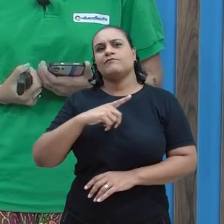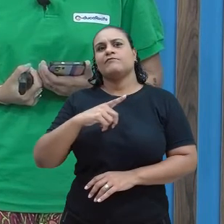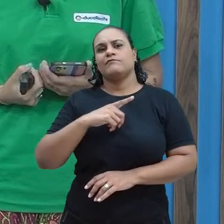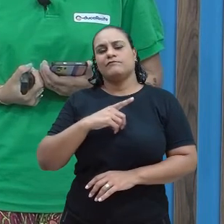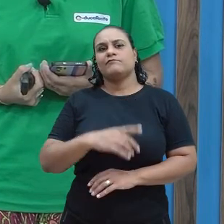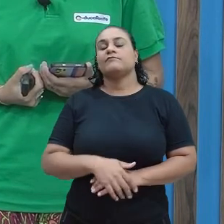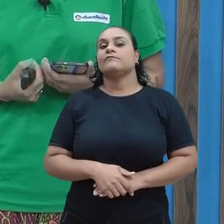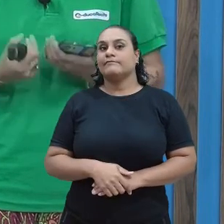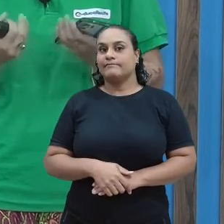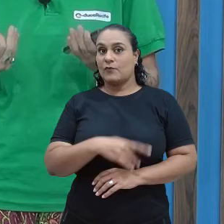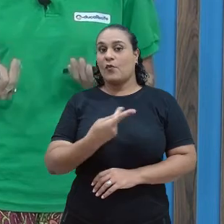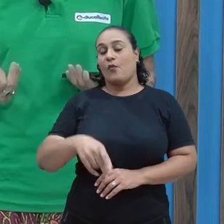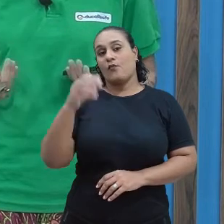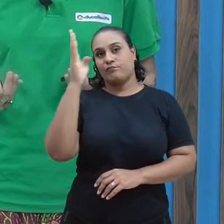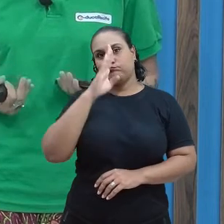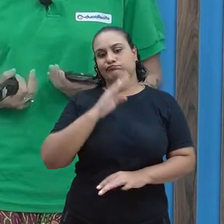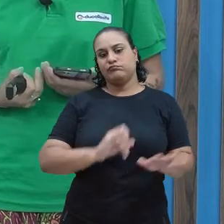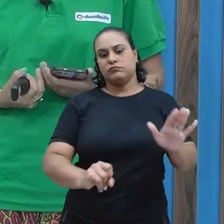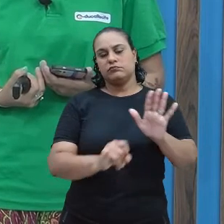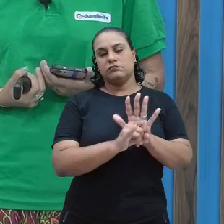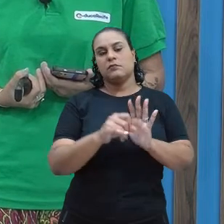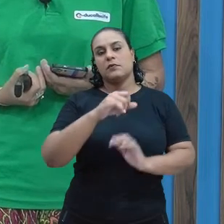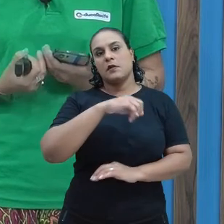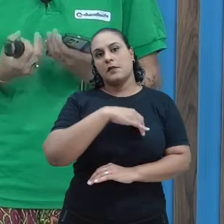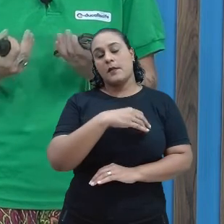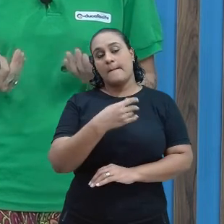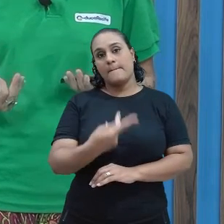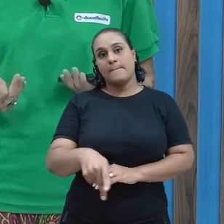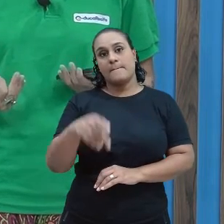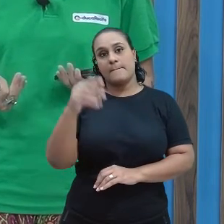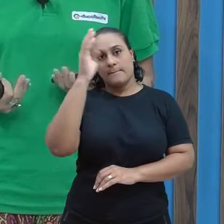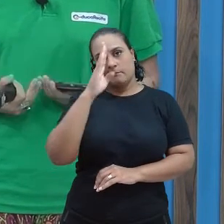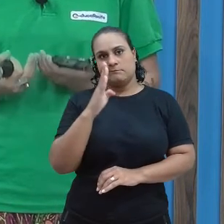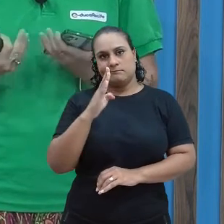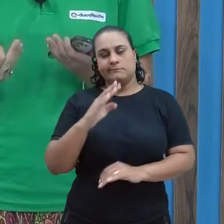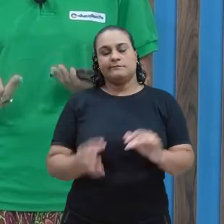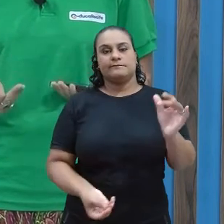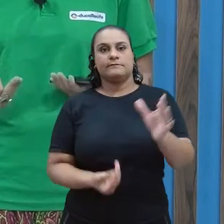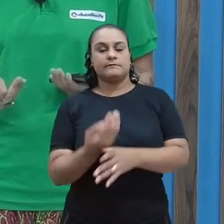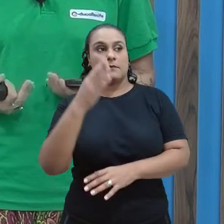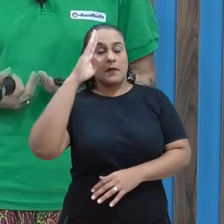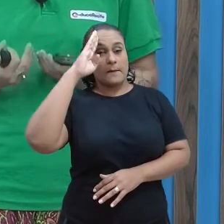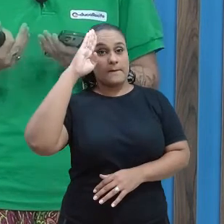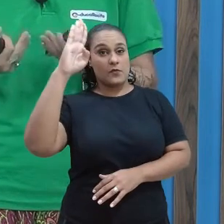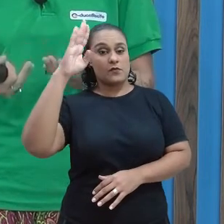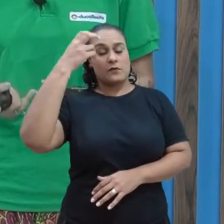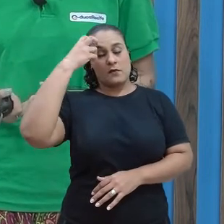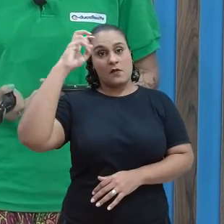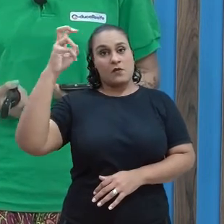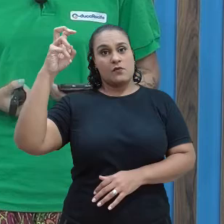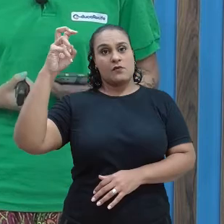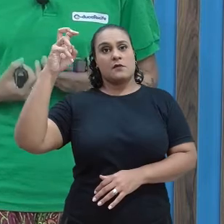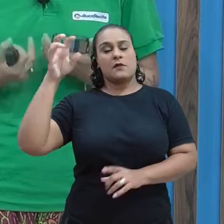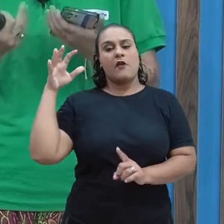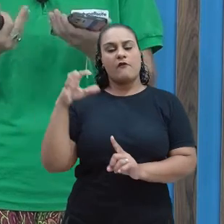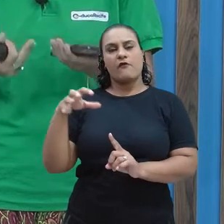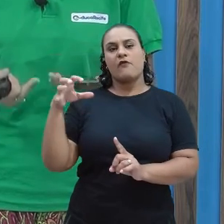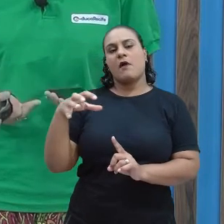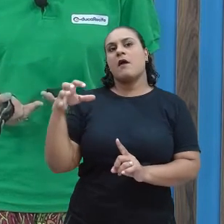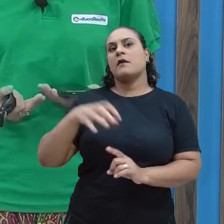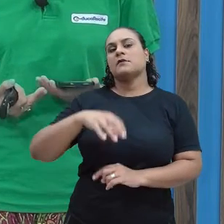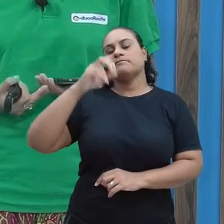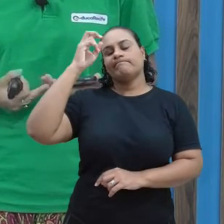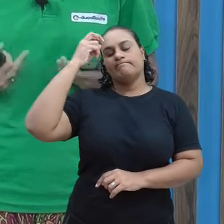nossa cultura brasileira, a nossa identidade brasileira é construída, né? Principalmente da cultura negra, a